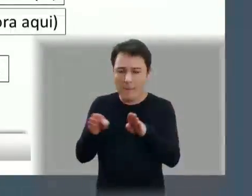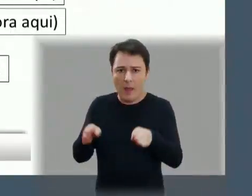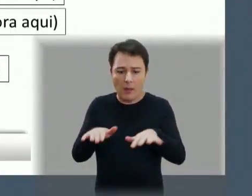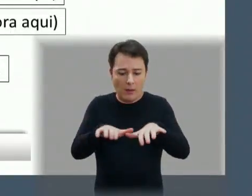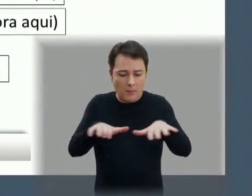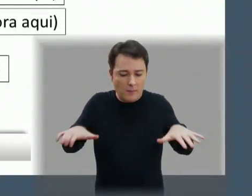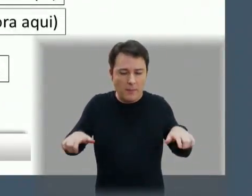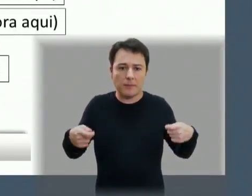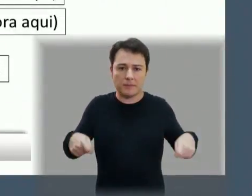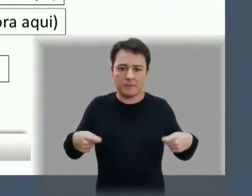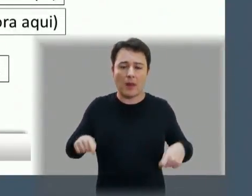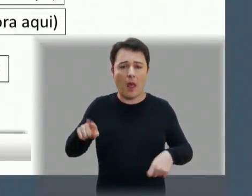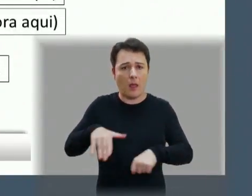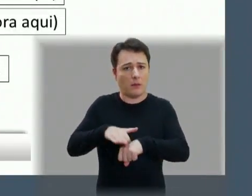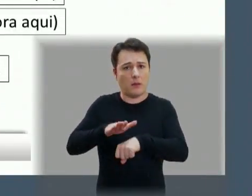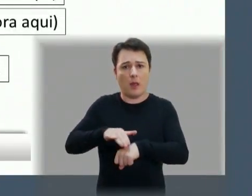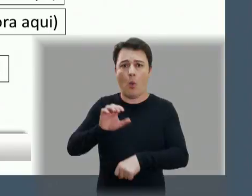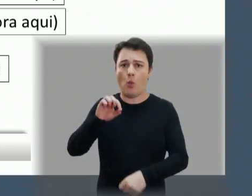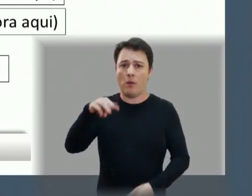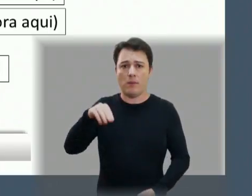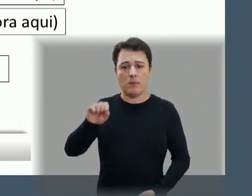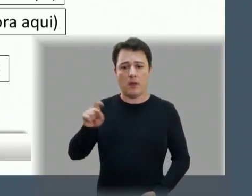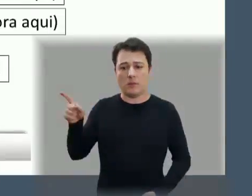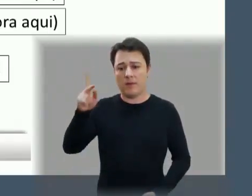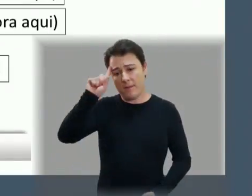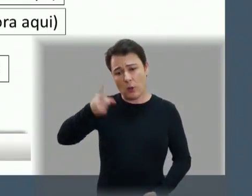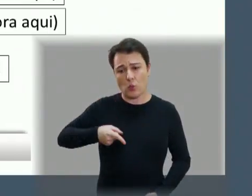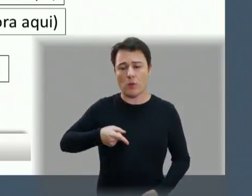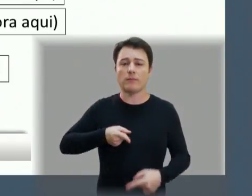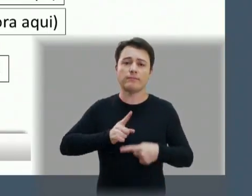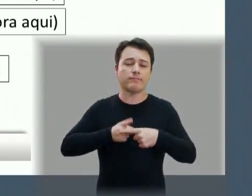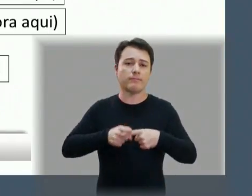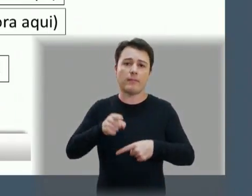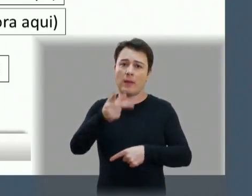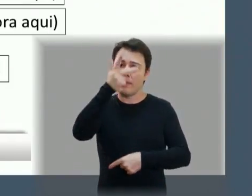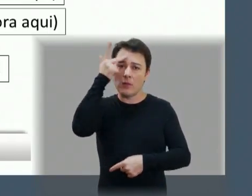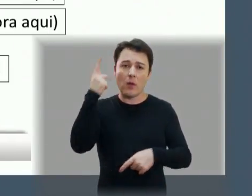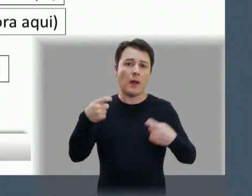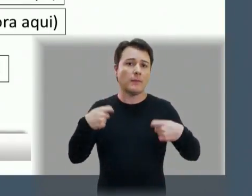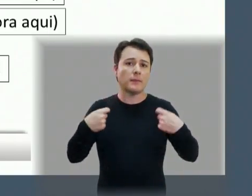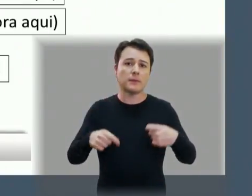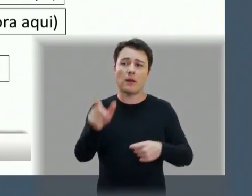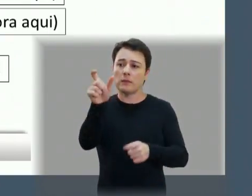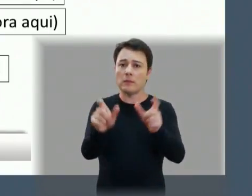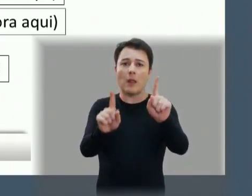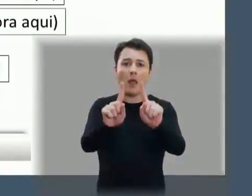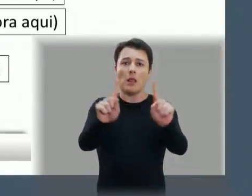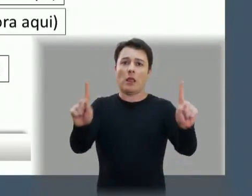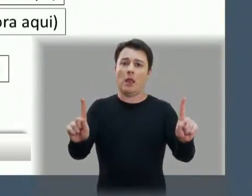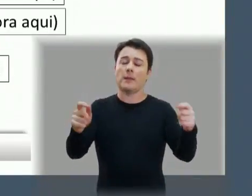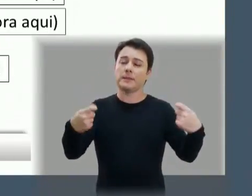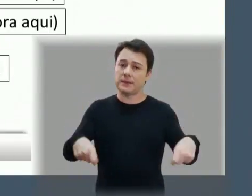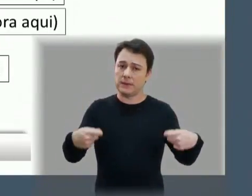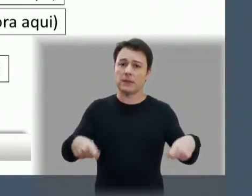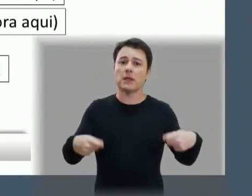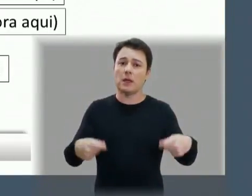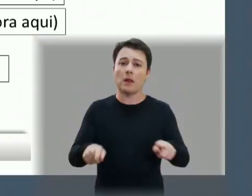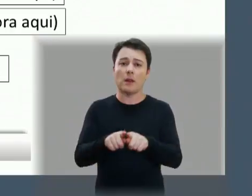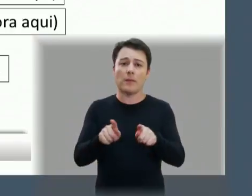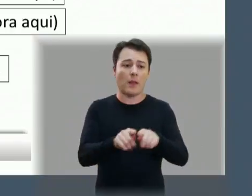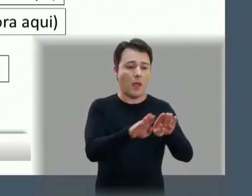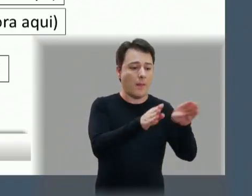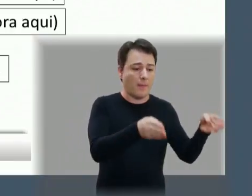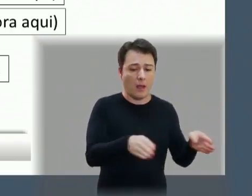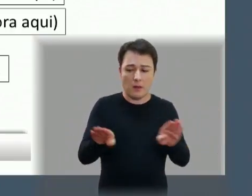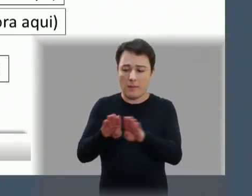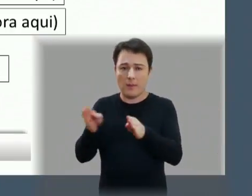a Organização Mundial de Saúde que orienta para que as pessoas se distanciem 1,5 metros. O distanciamento das mesas no